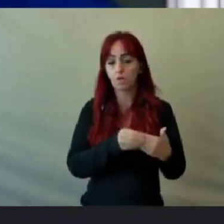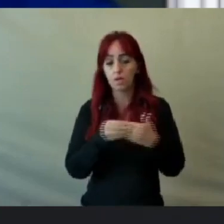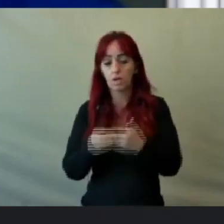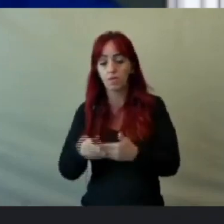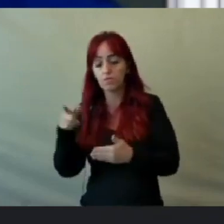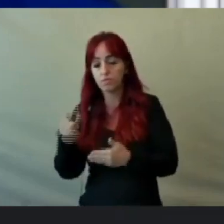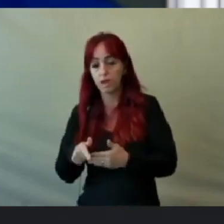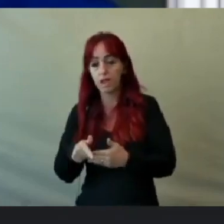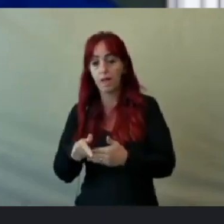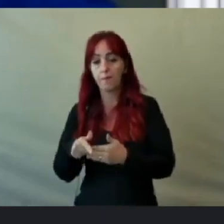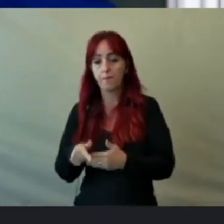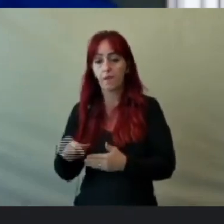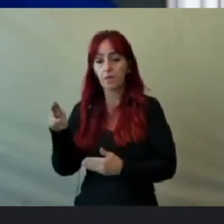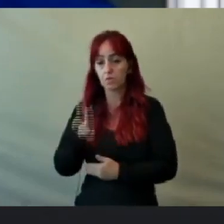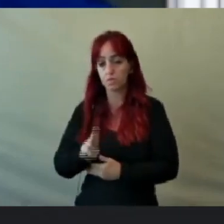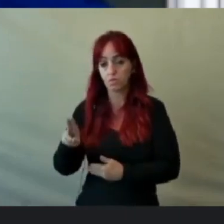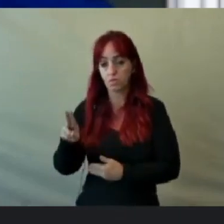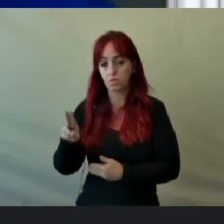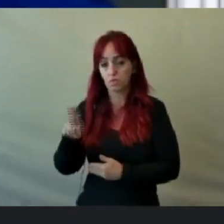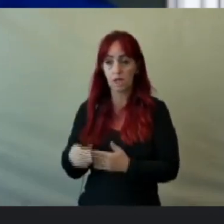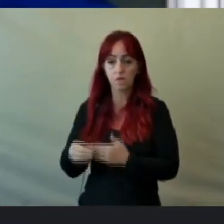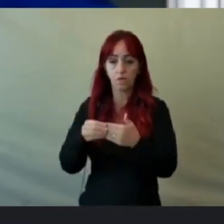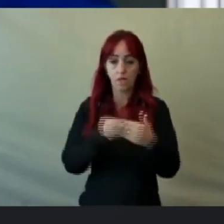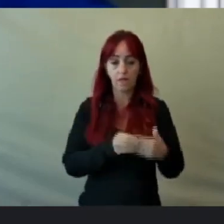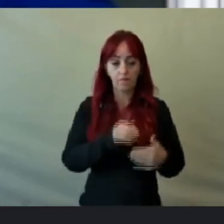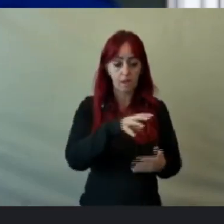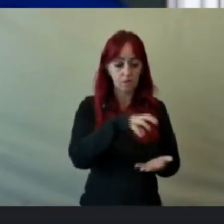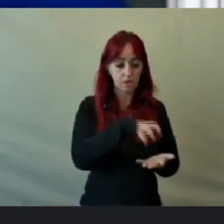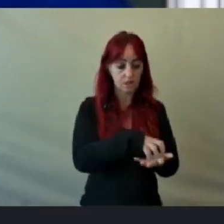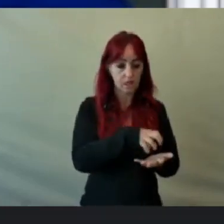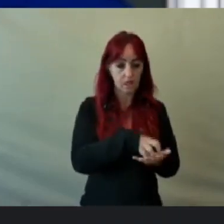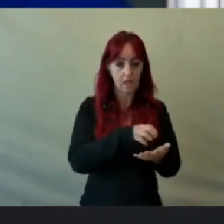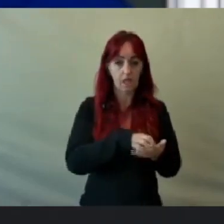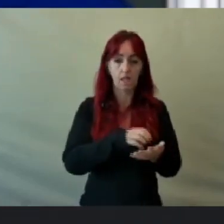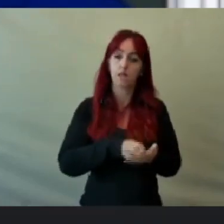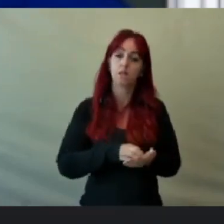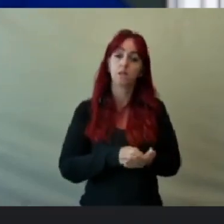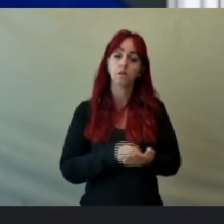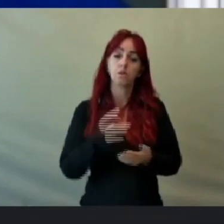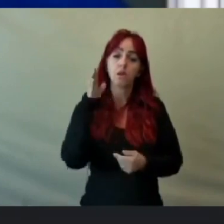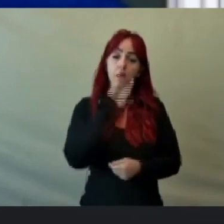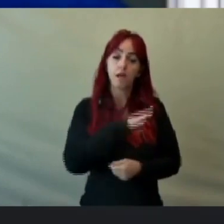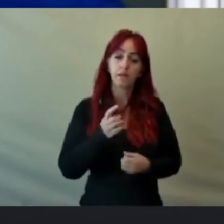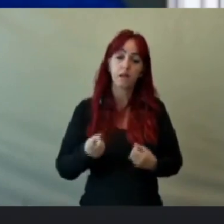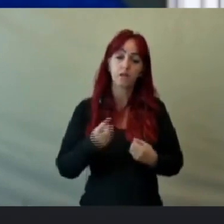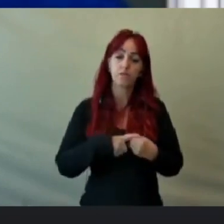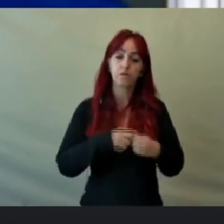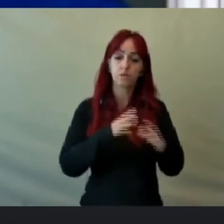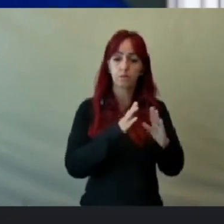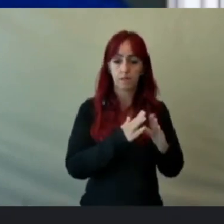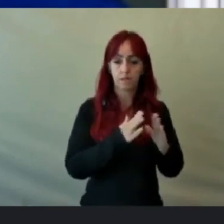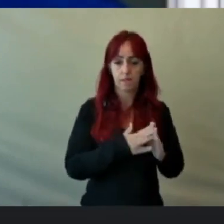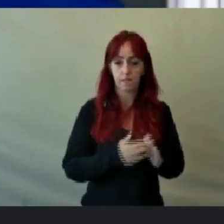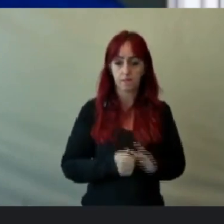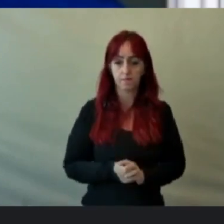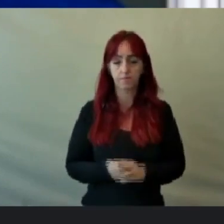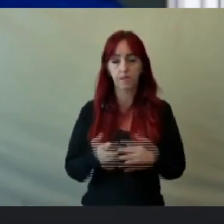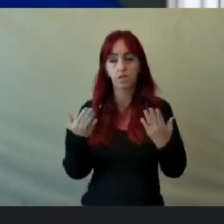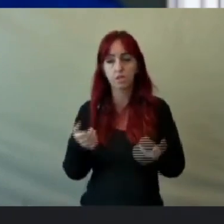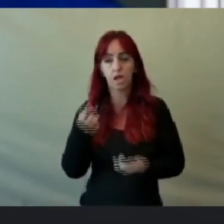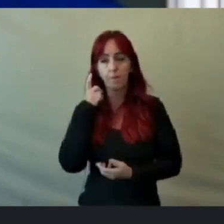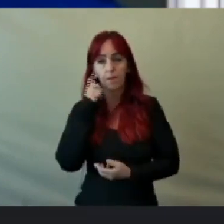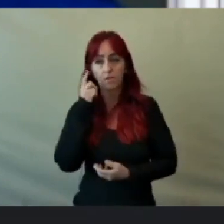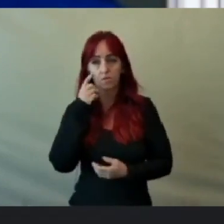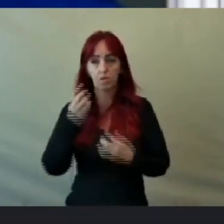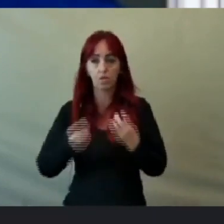nesse centro e no final da tarde ele retorna para a sua casa já se foi pensado ainda nessa gestão para